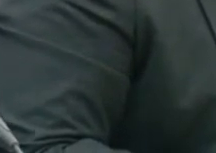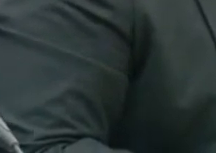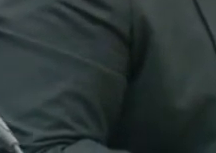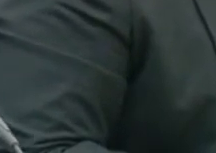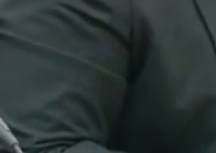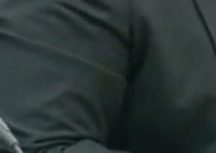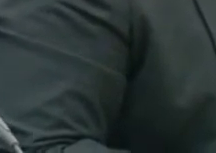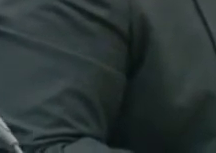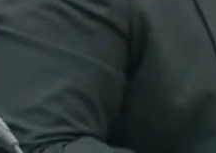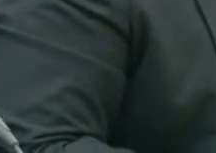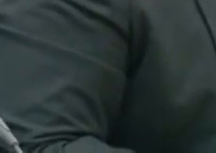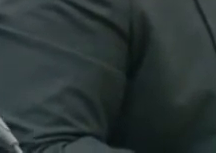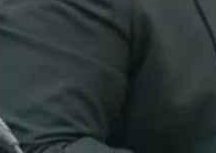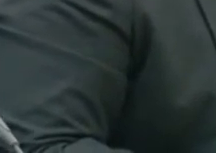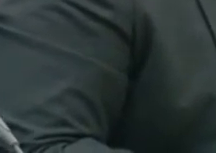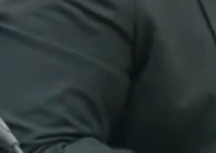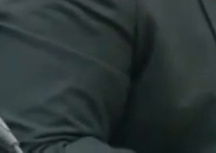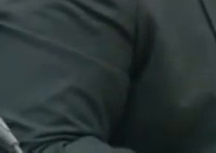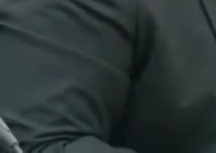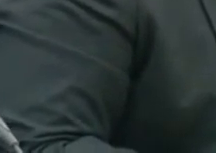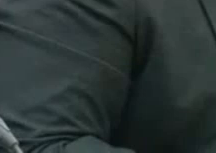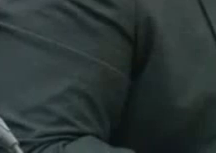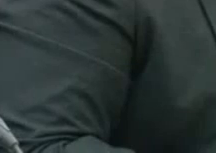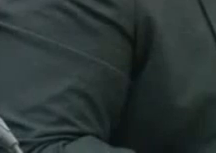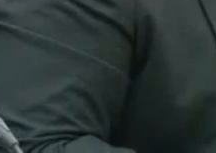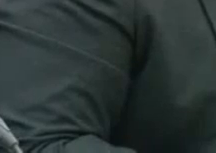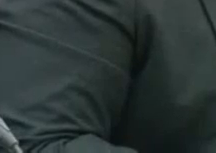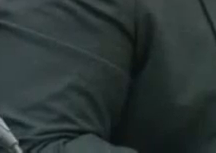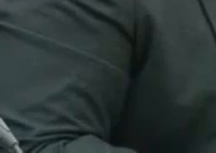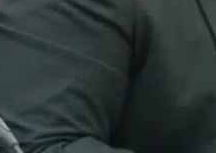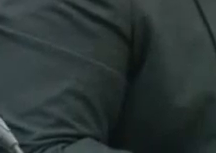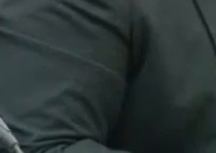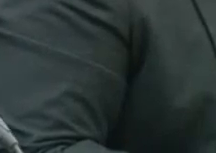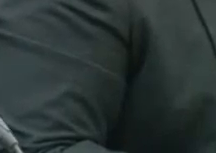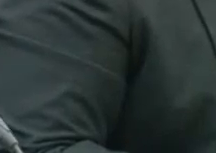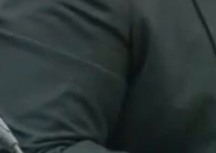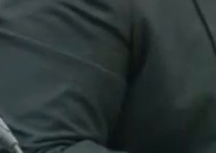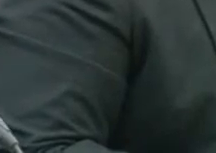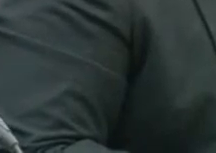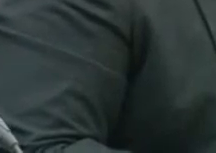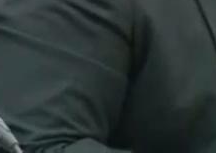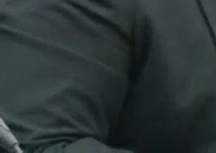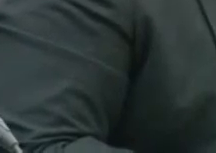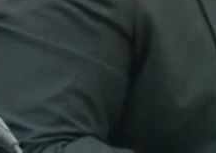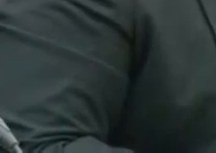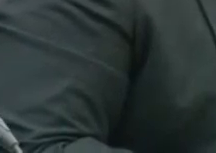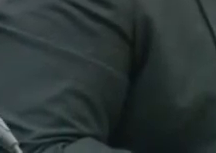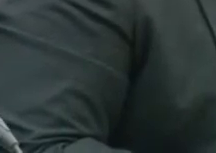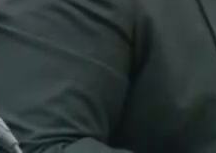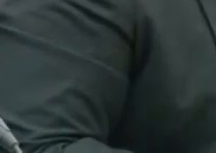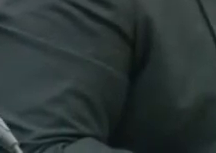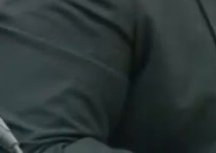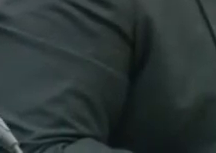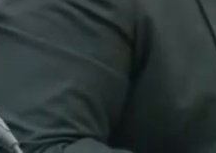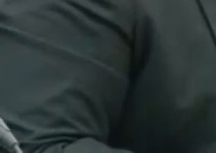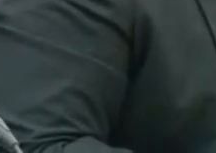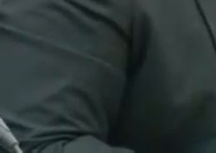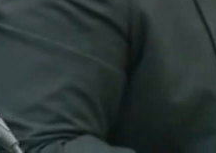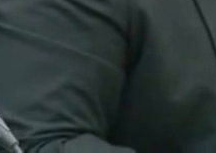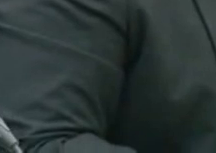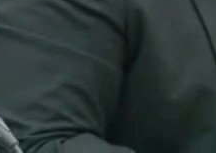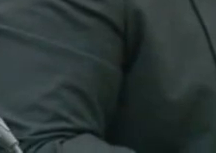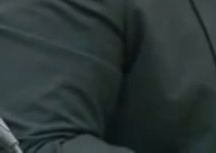Compras do Governo do Estado, Sistema BEC São Paulo, e da outras providências.